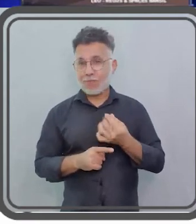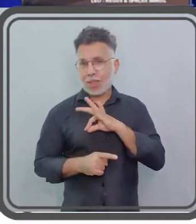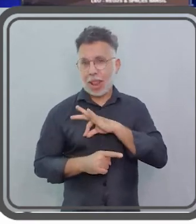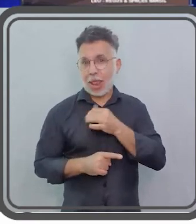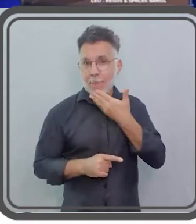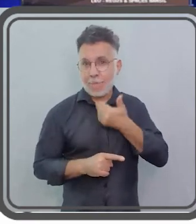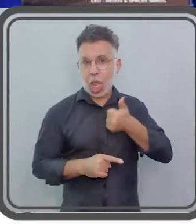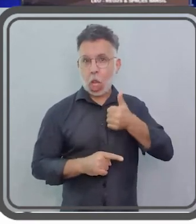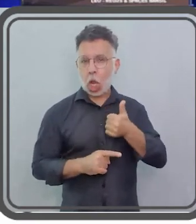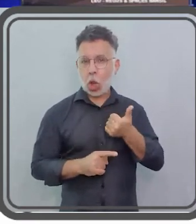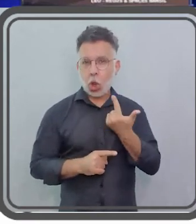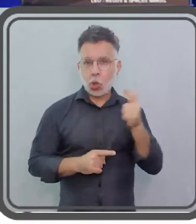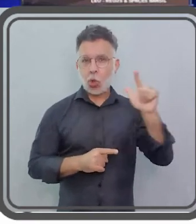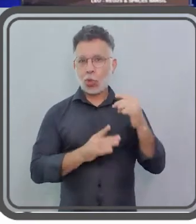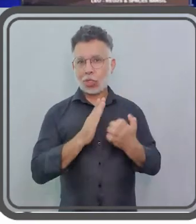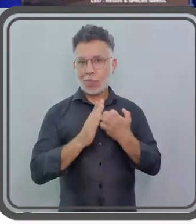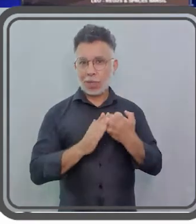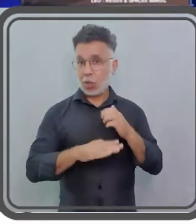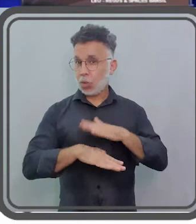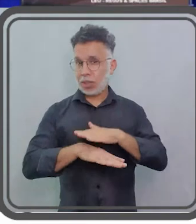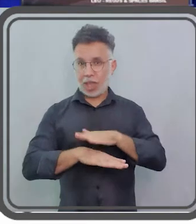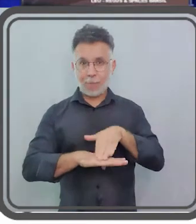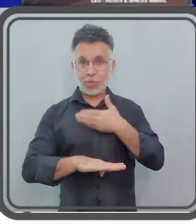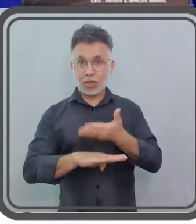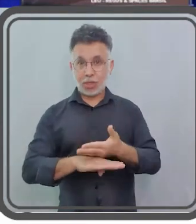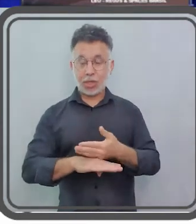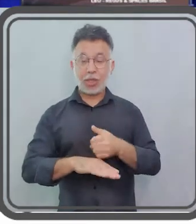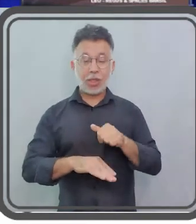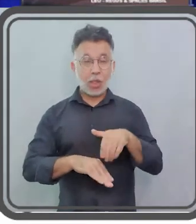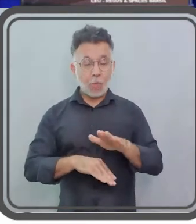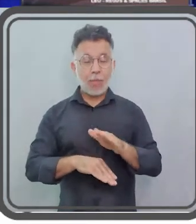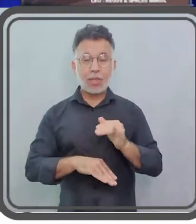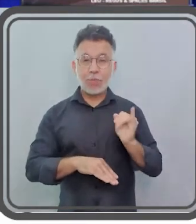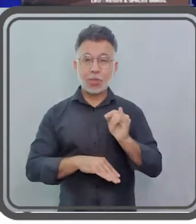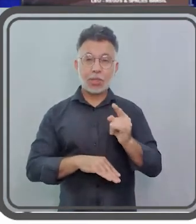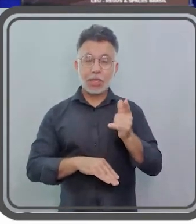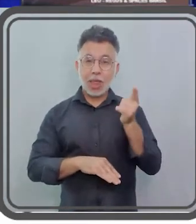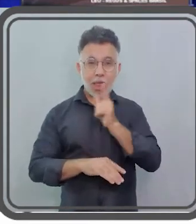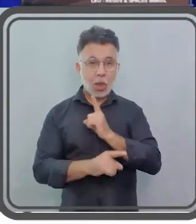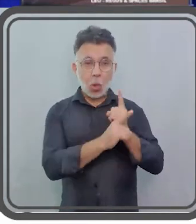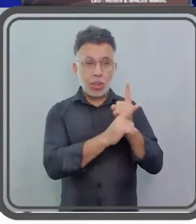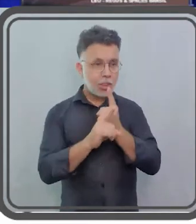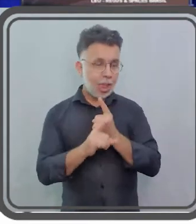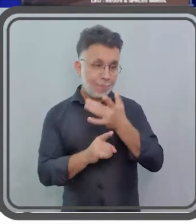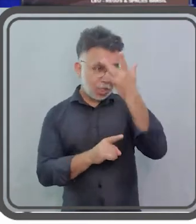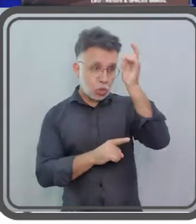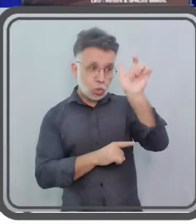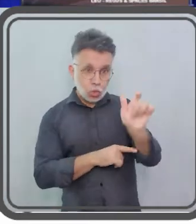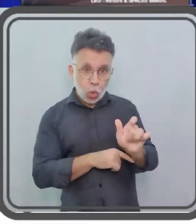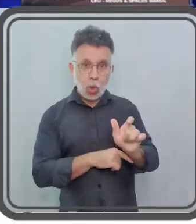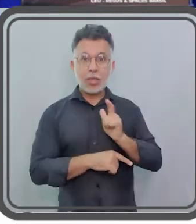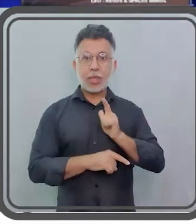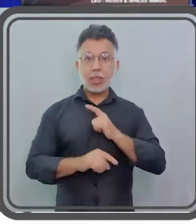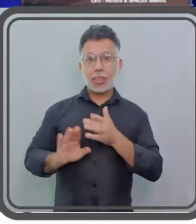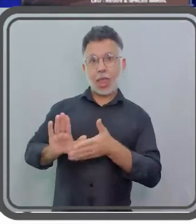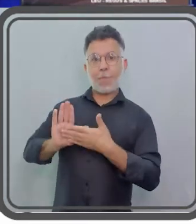Então, aí onde se torna mais importante atrair esses talentos por trás de um propósito. Quando você